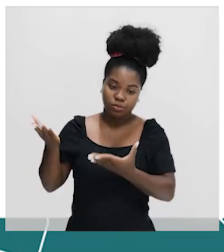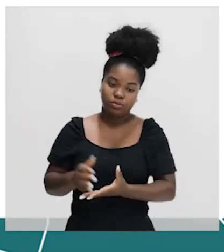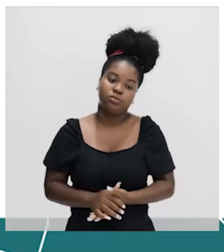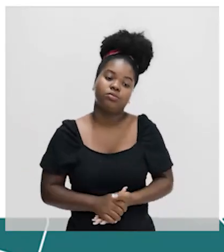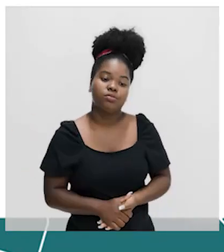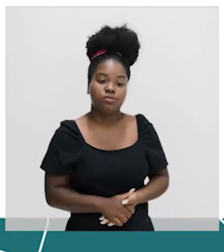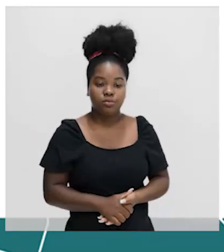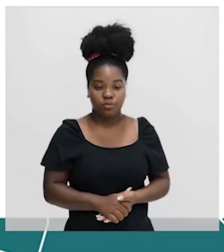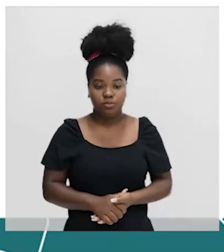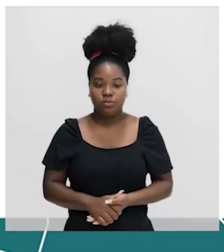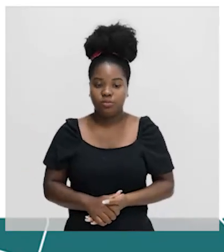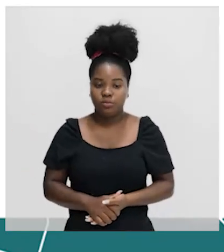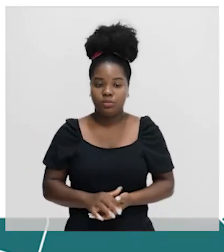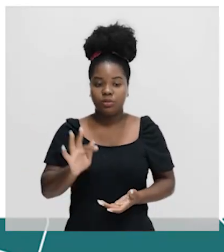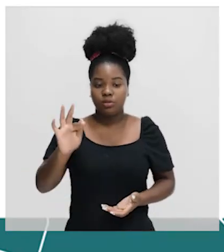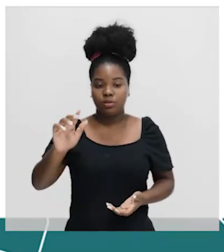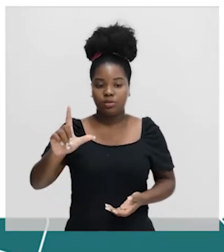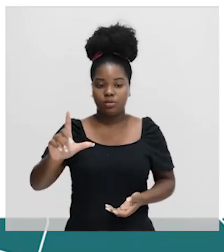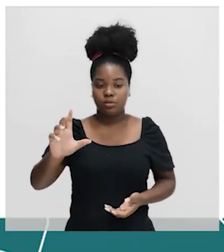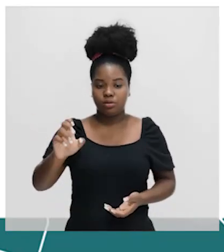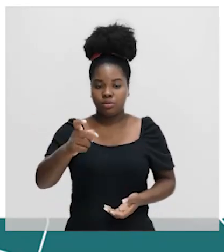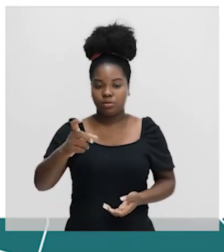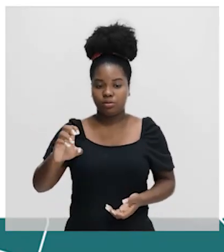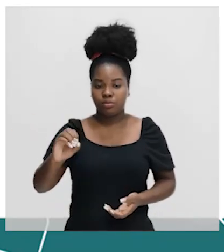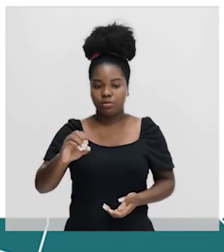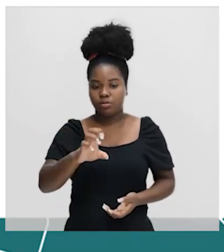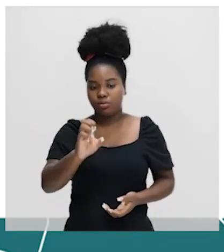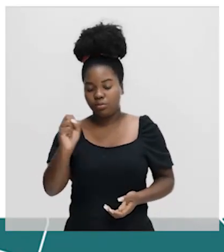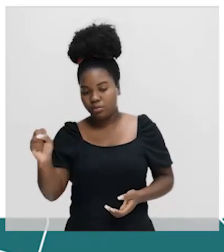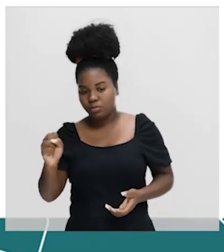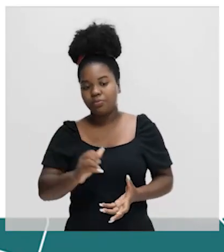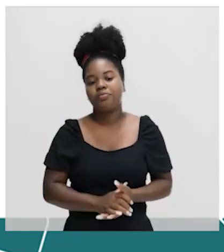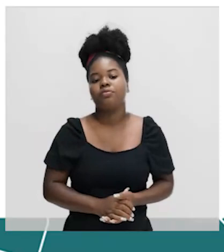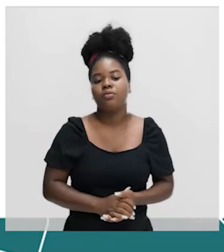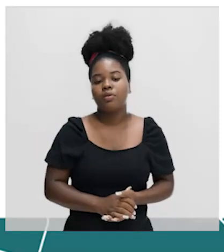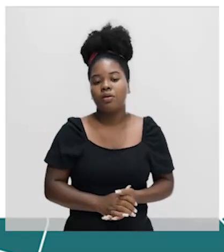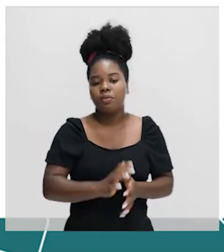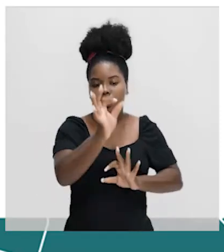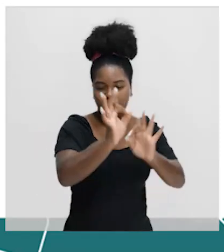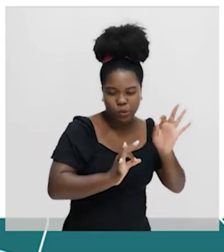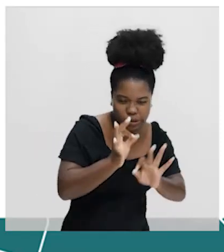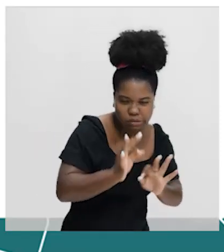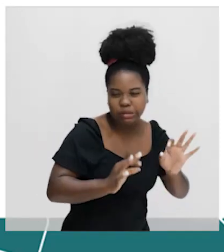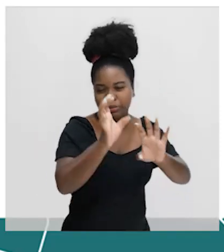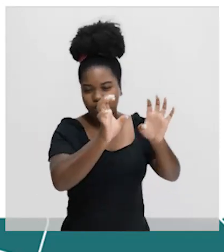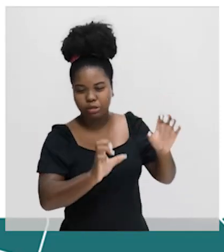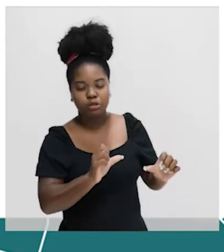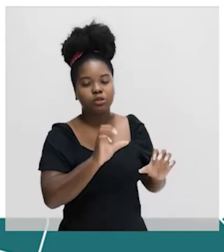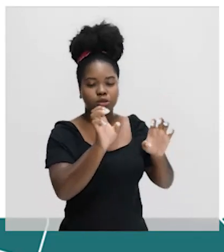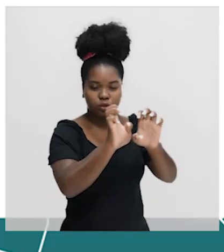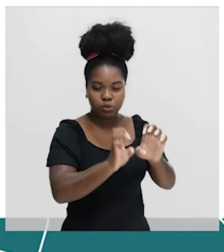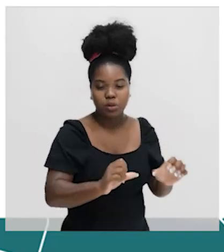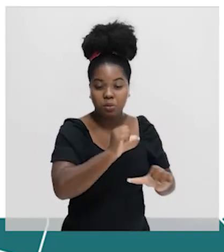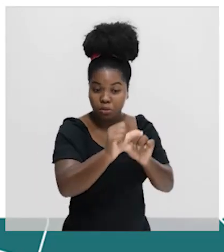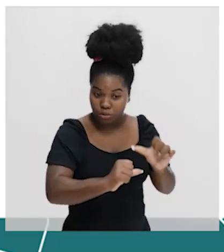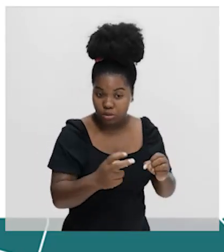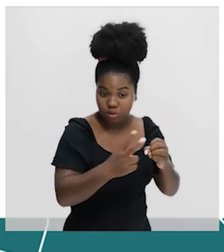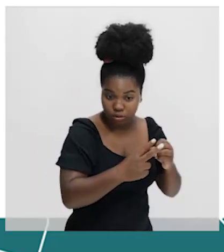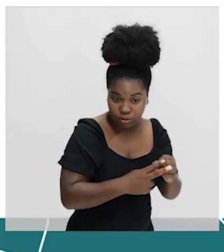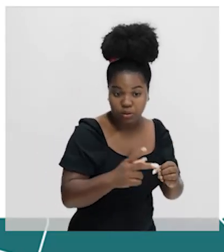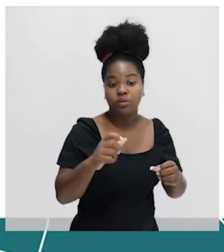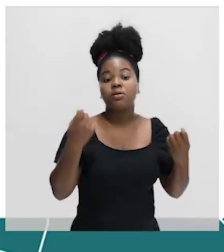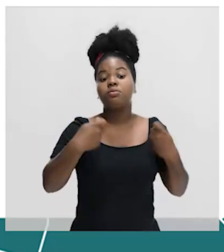Para conjugarmos os verbos, temos de ter em conta as flexões a seguir, né? No caso, as pessoas,